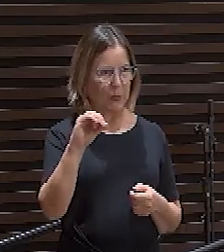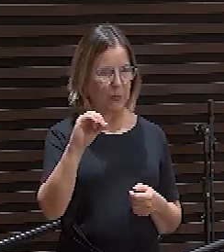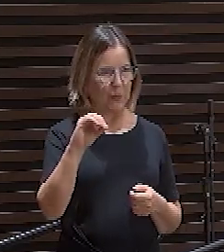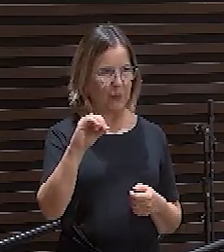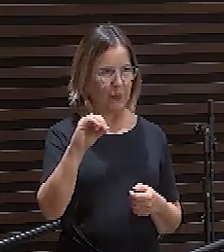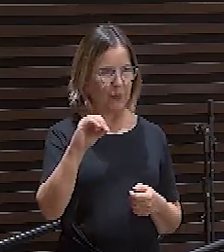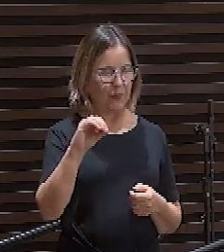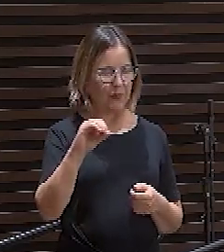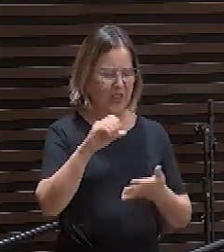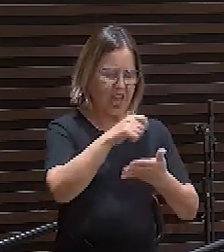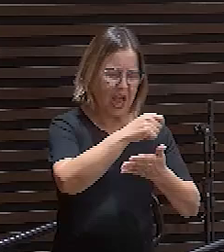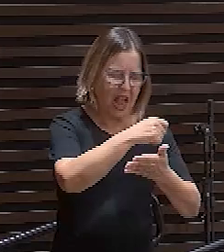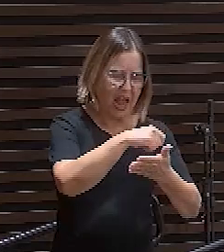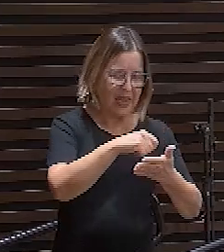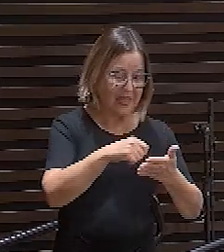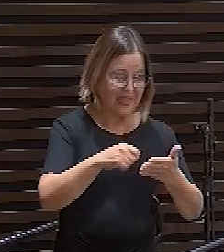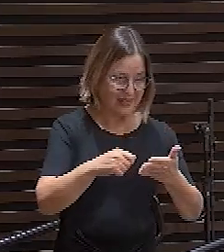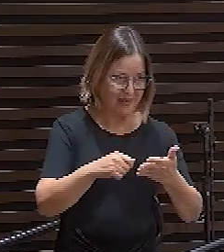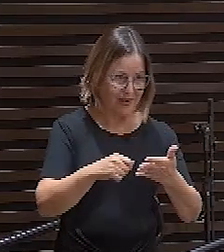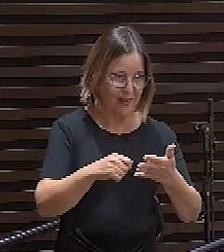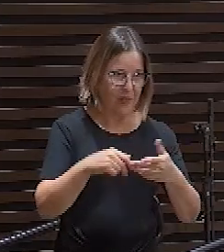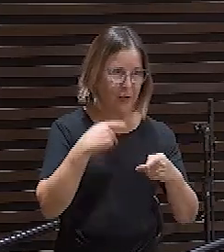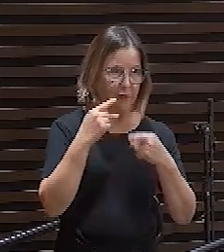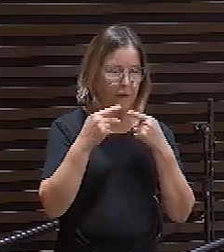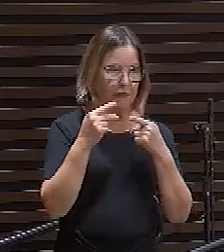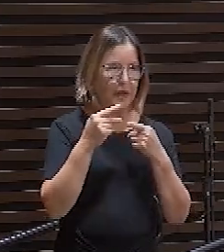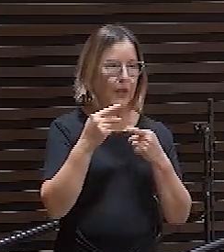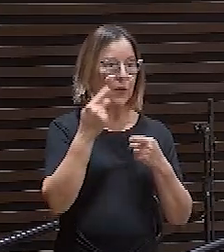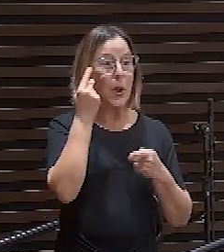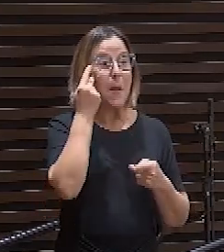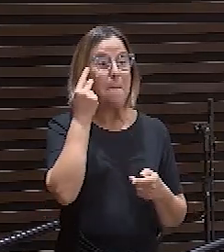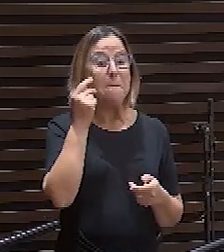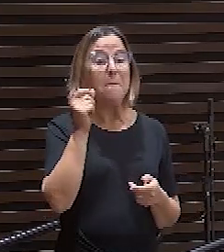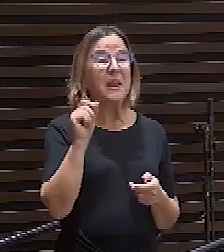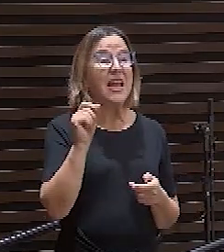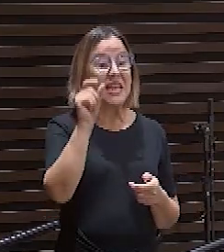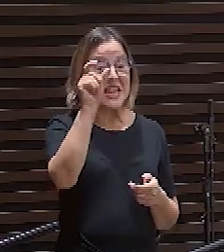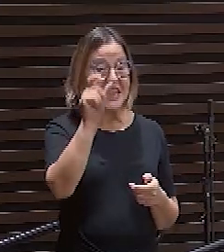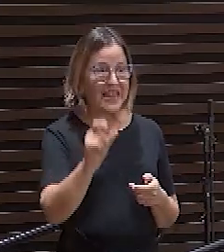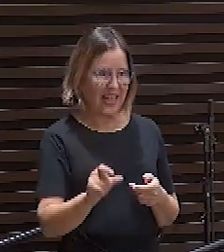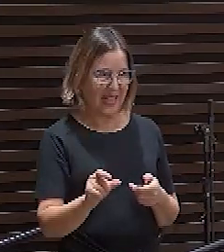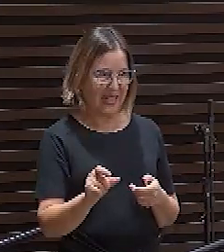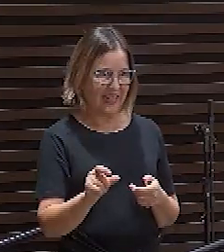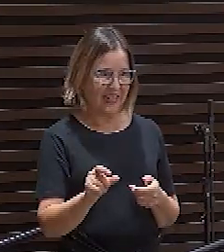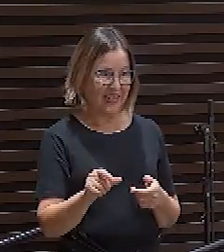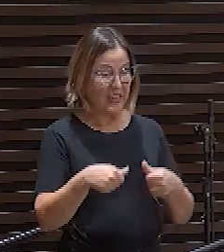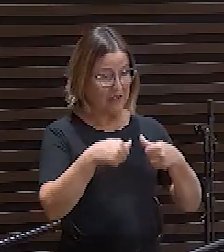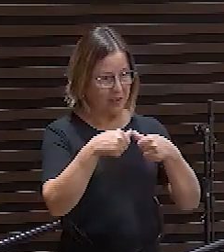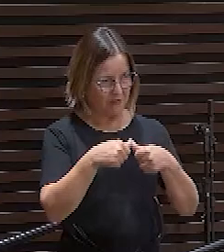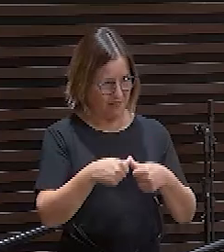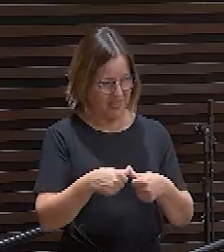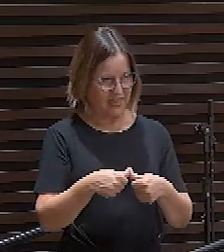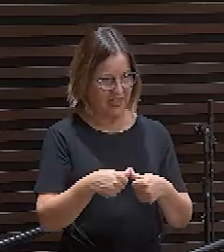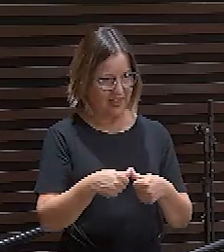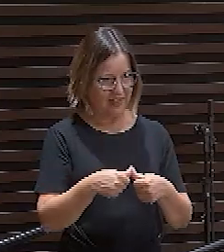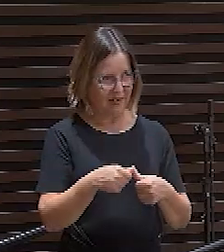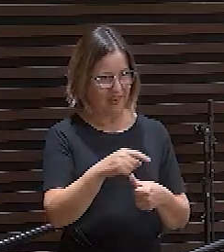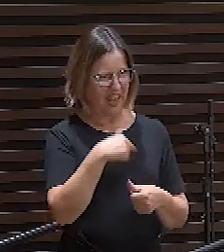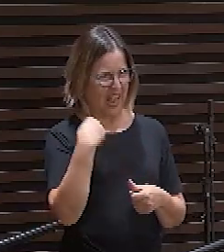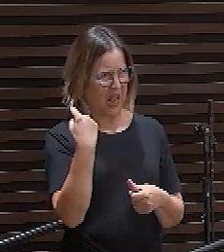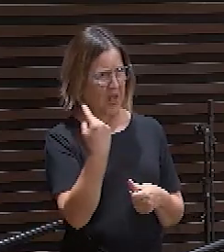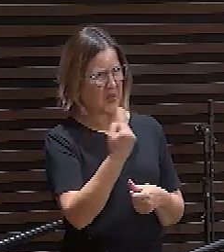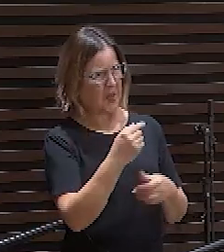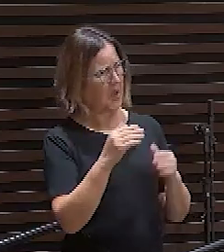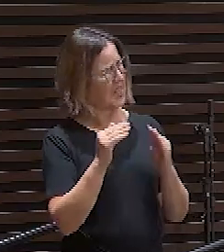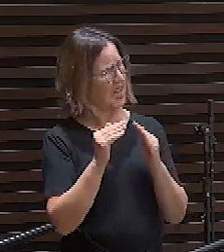é? A gente não vai deixar o de mais valor por alguém que a gente acha que não fez nada, que não merece, que não